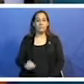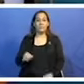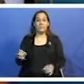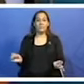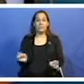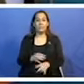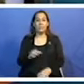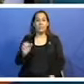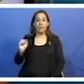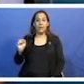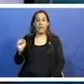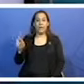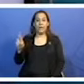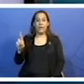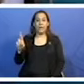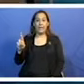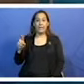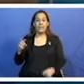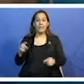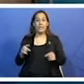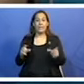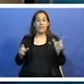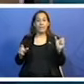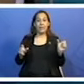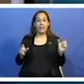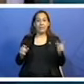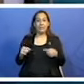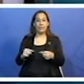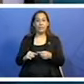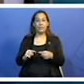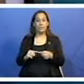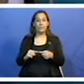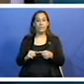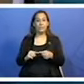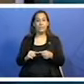Ar. Gostar vai rimar com